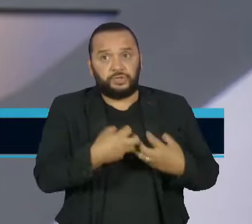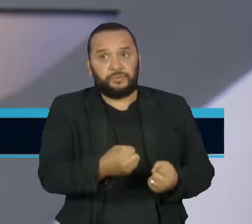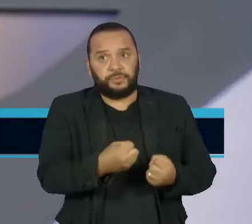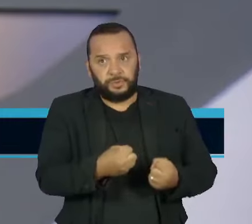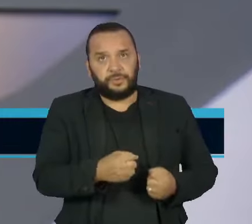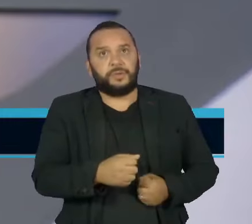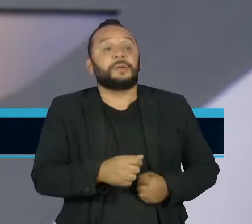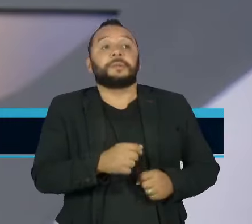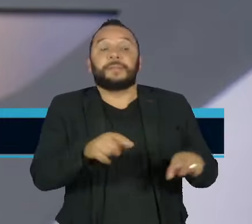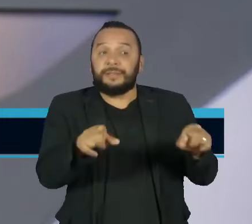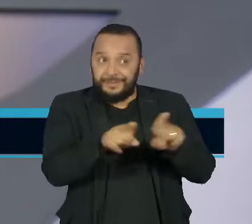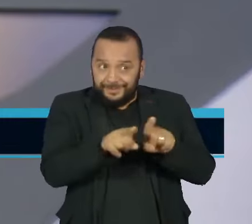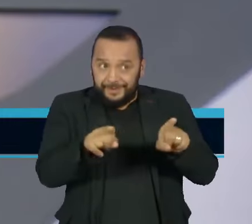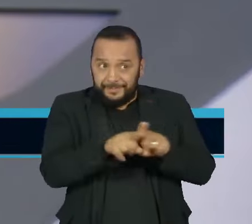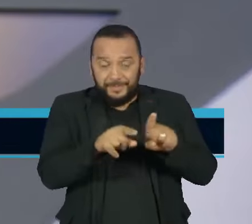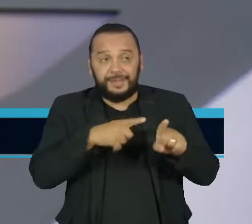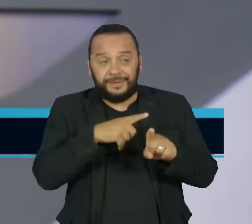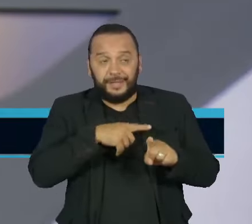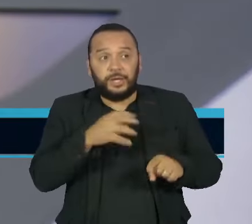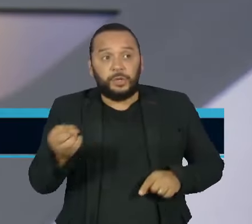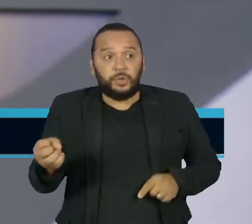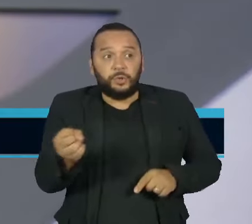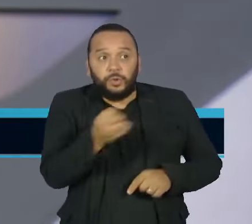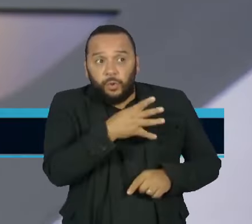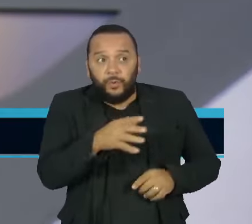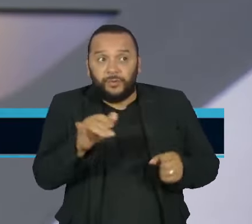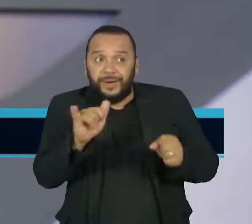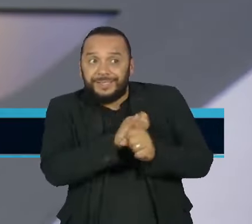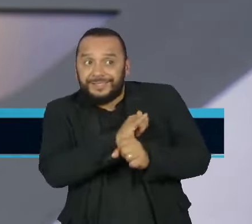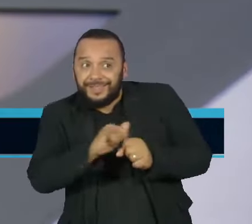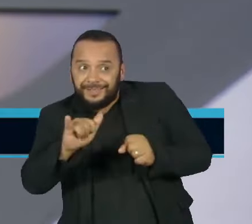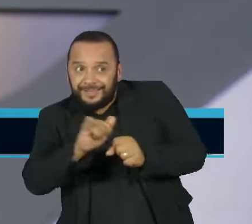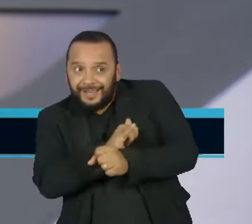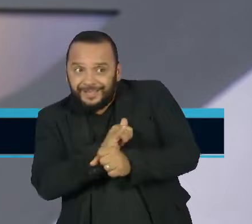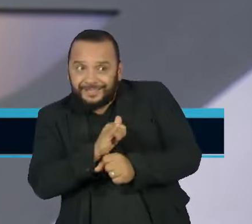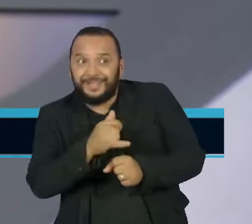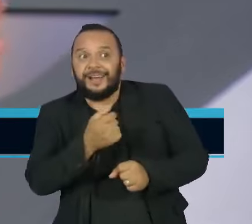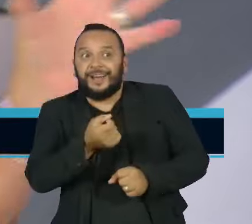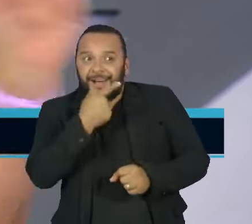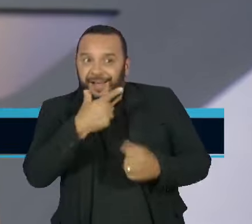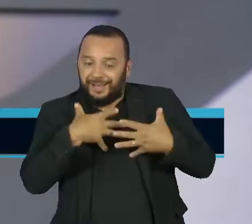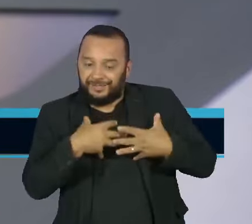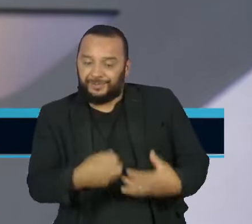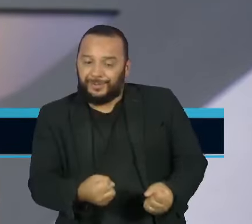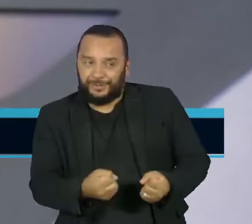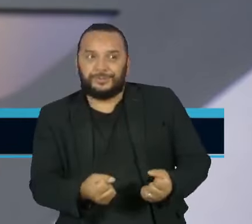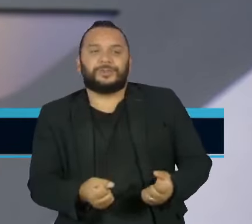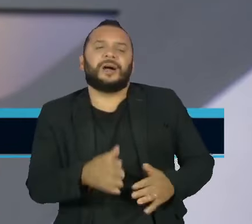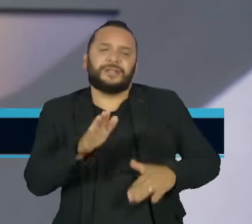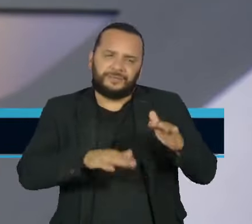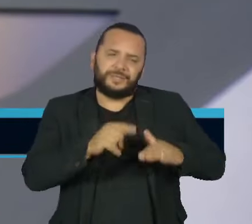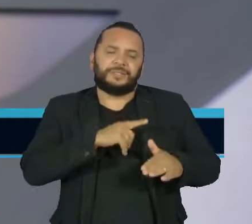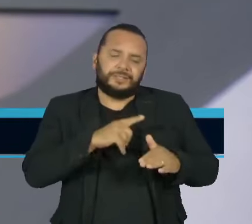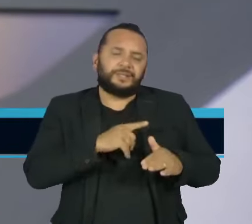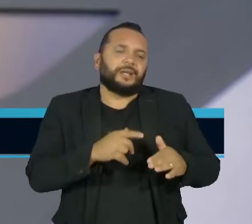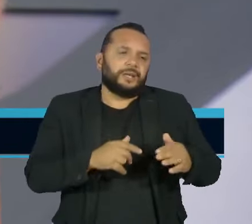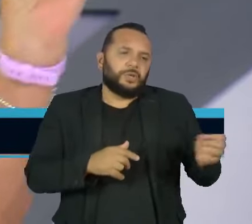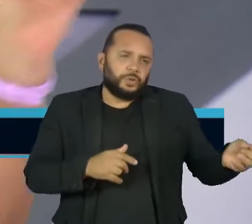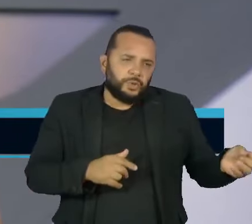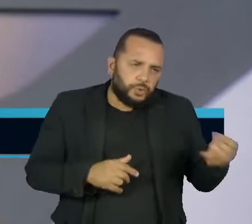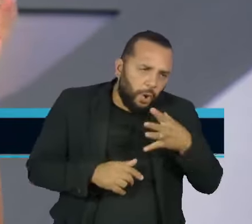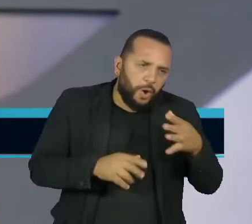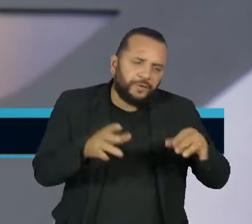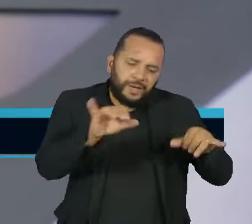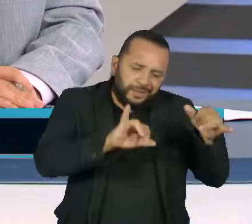novo mecanismo de ação de um antibiótico eh muitas vezes a gente até tem novas drogas muda um radical